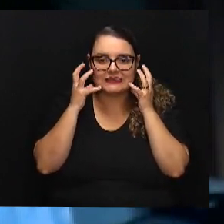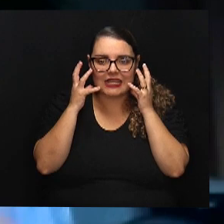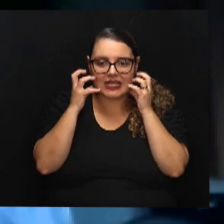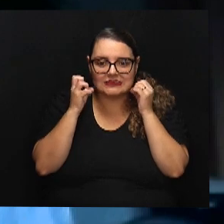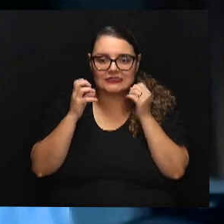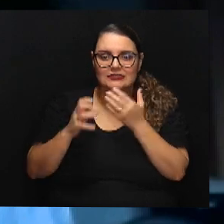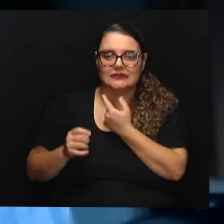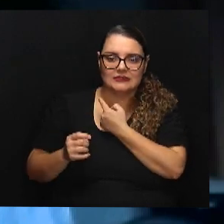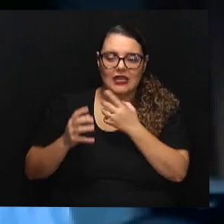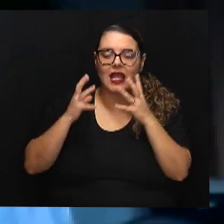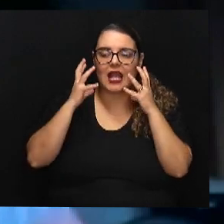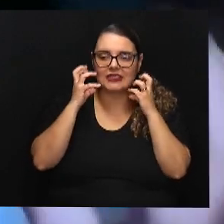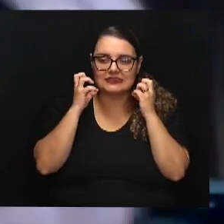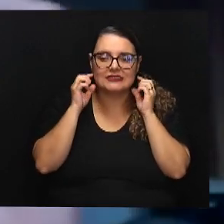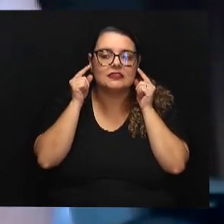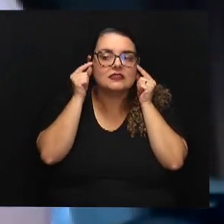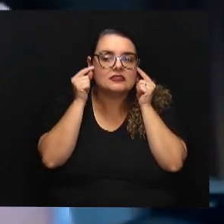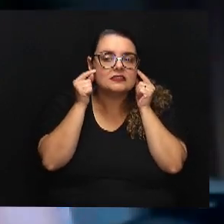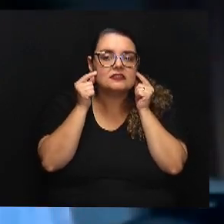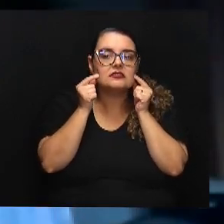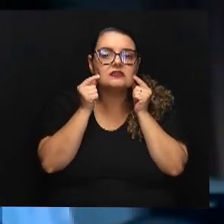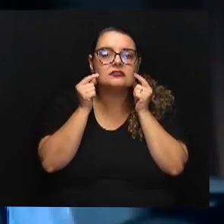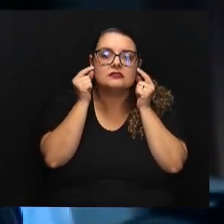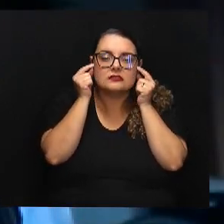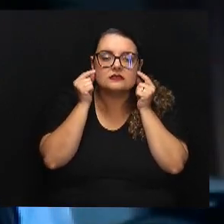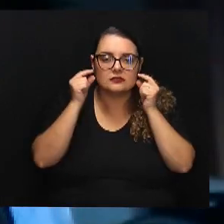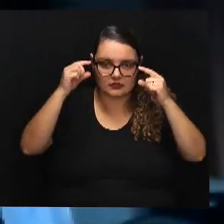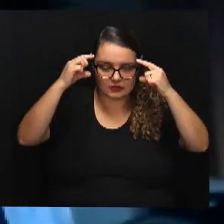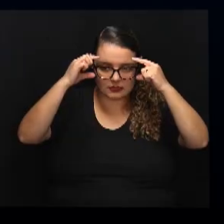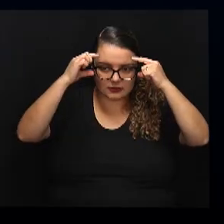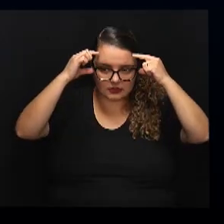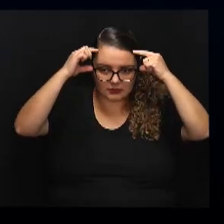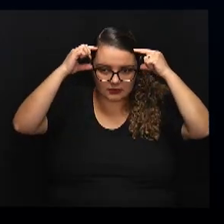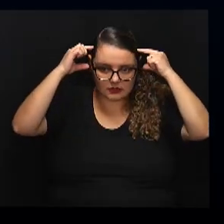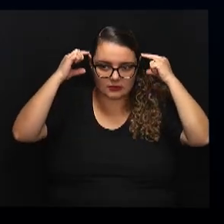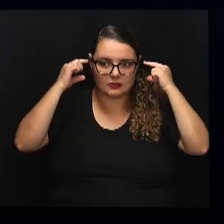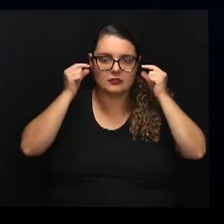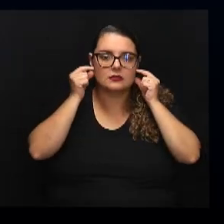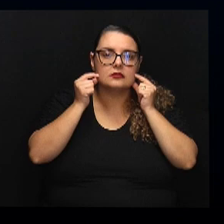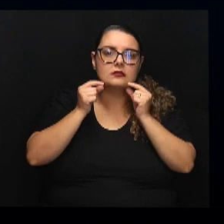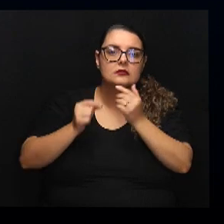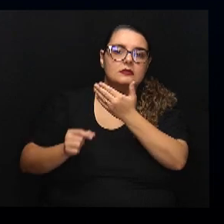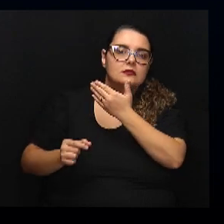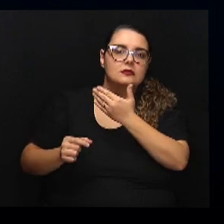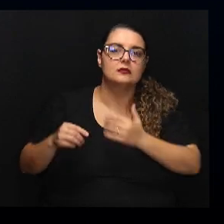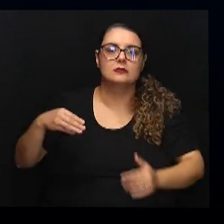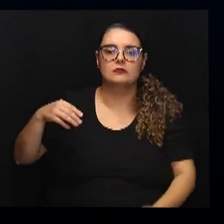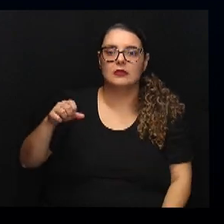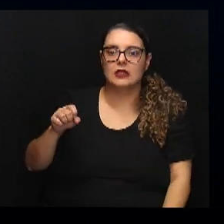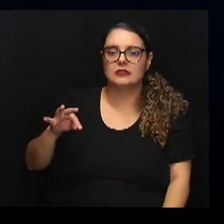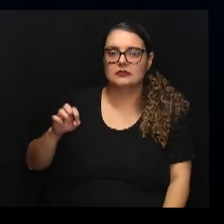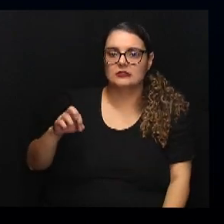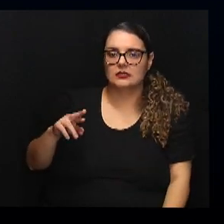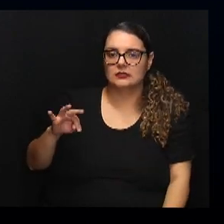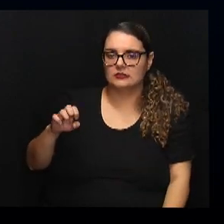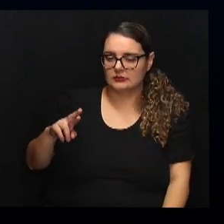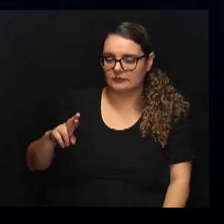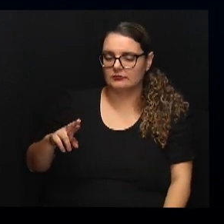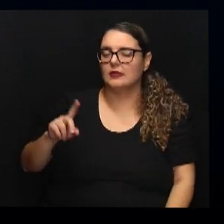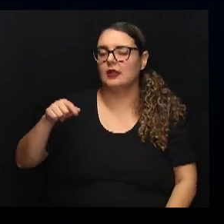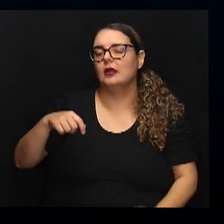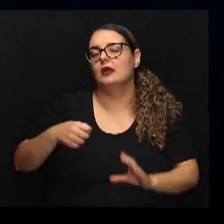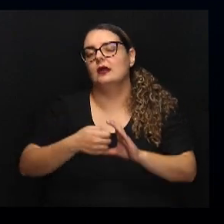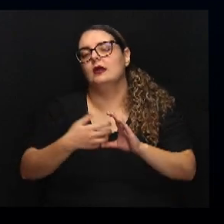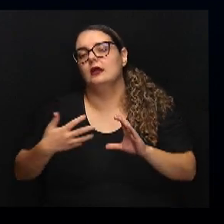é o hábito de ativar os músculos da mastigação, que são esses músculos do rosto aqui, que tem o temporal, que é o músculo bem